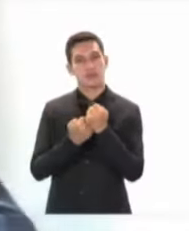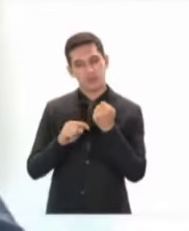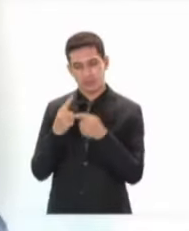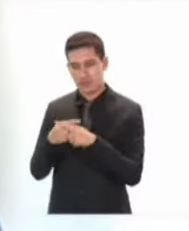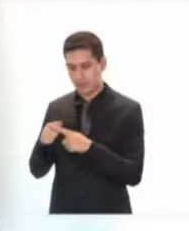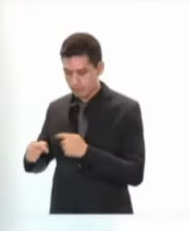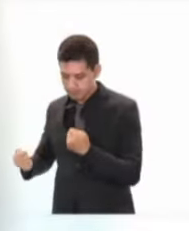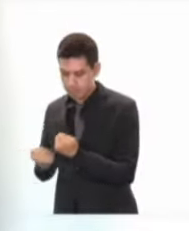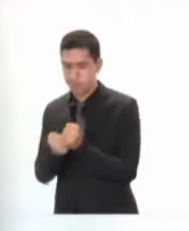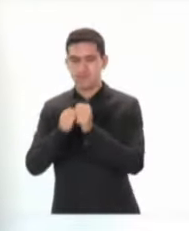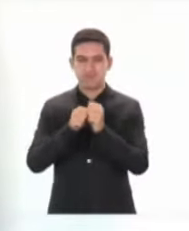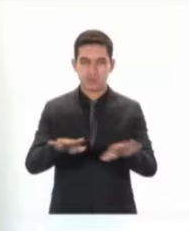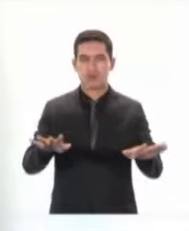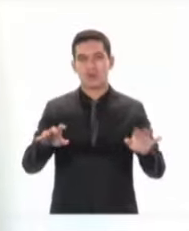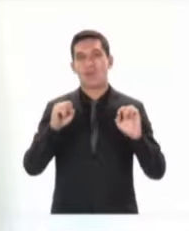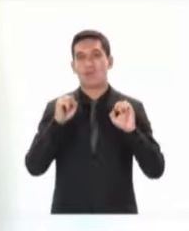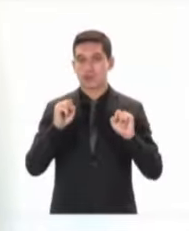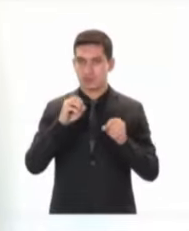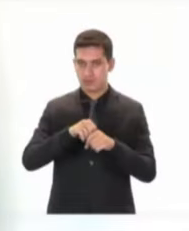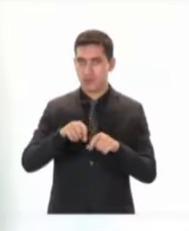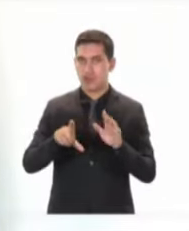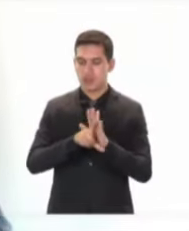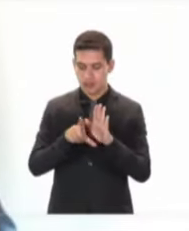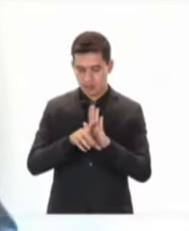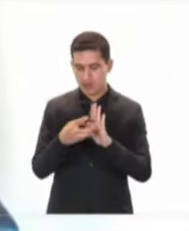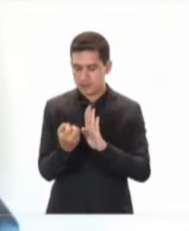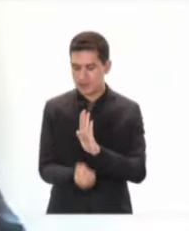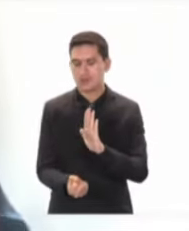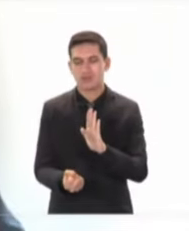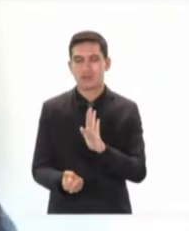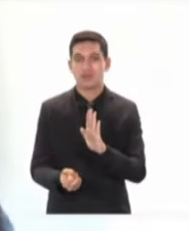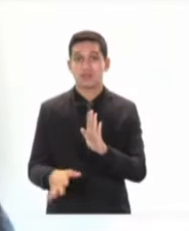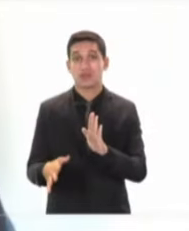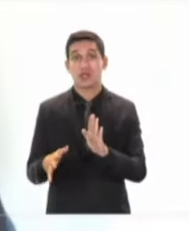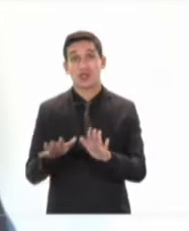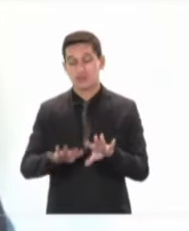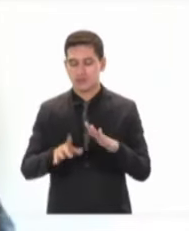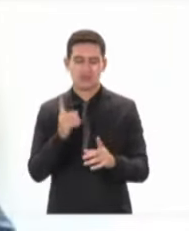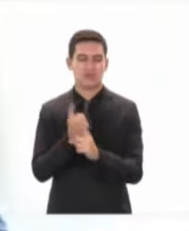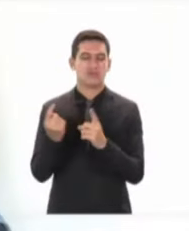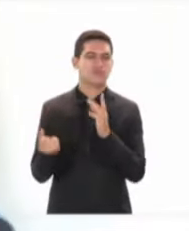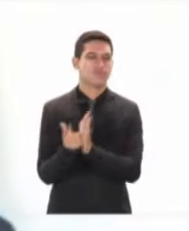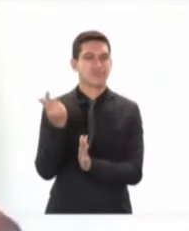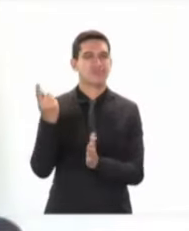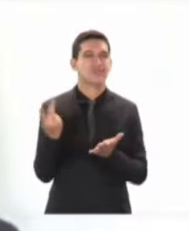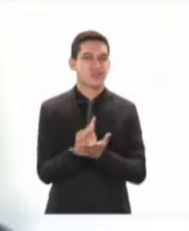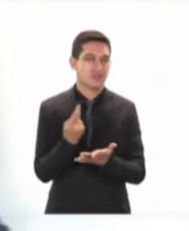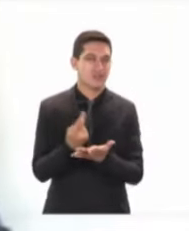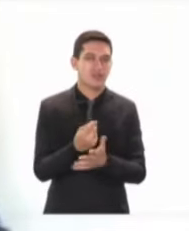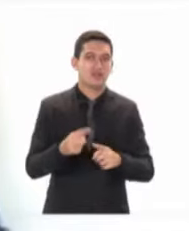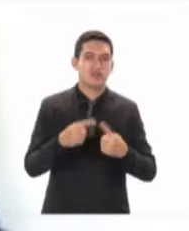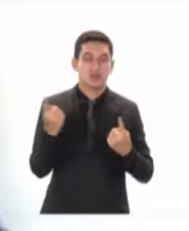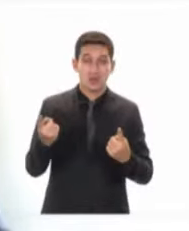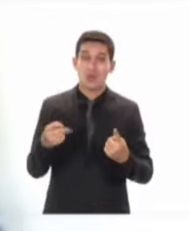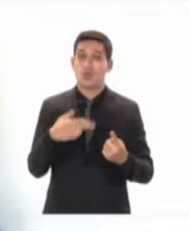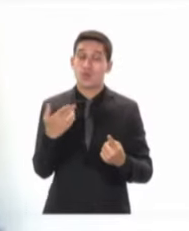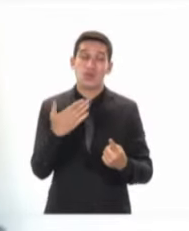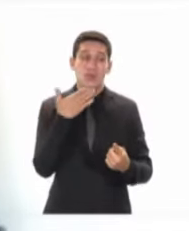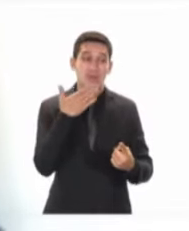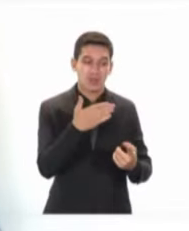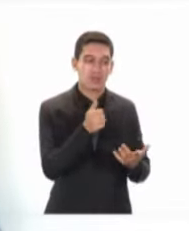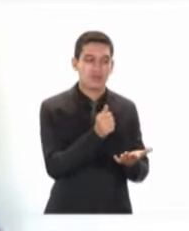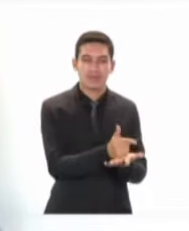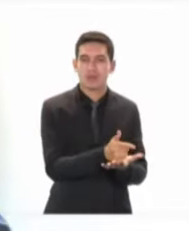permitido pela lei, desde que identificado de forma inequívoca como tal e contratado exclusivamente por partidos,